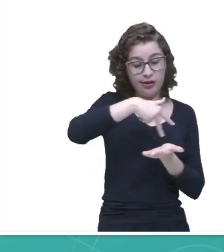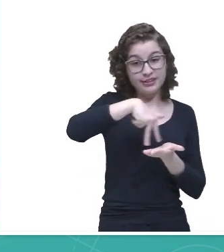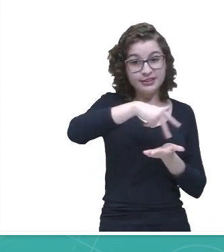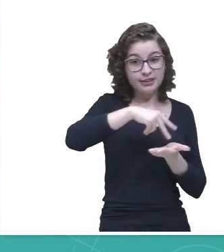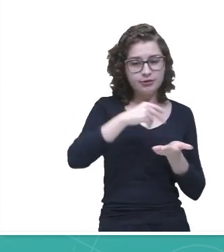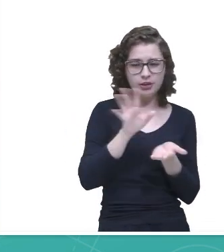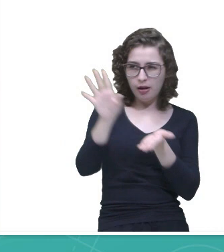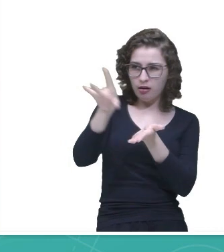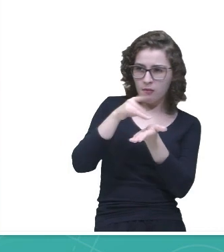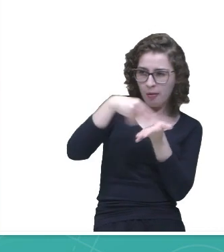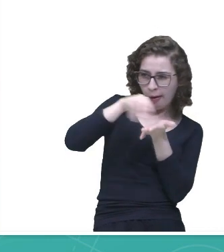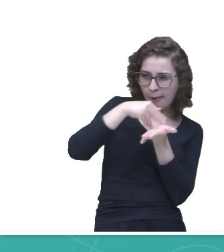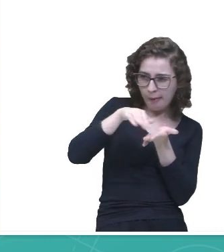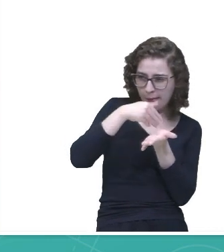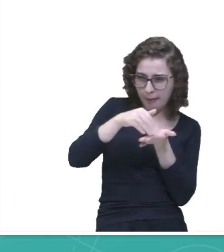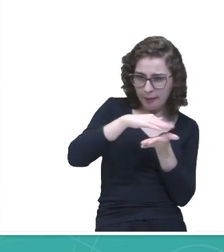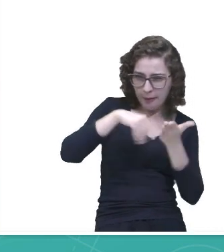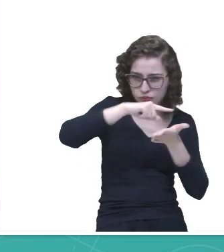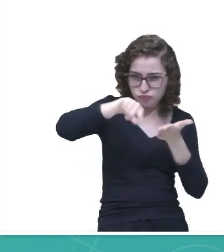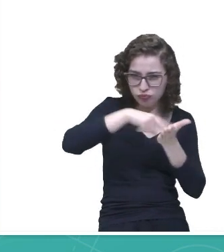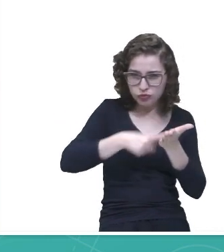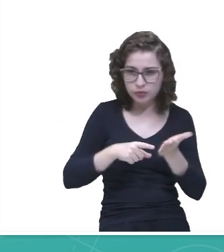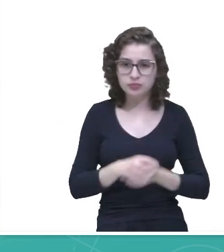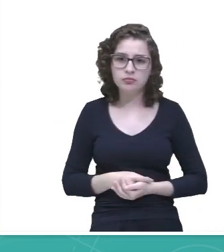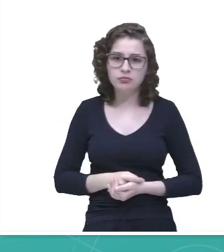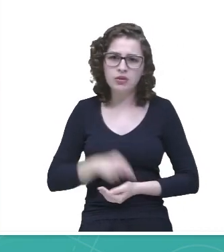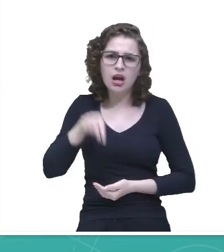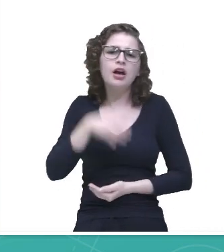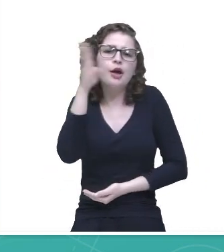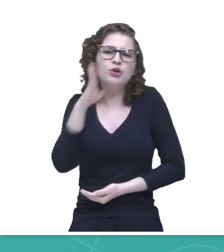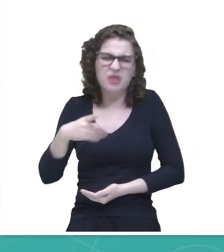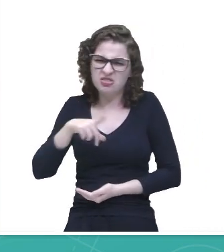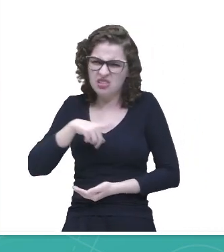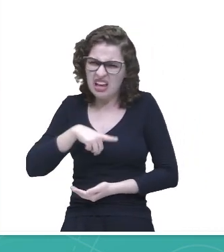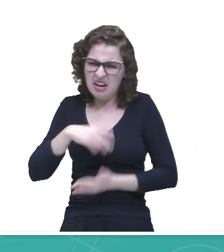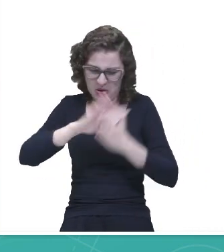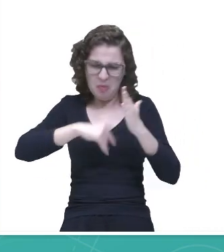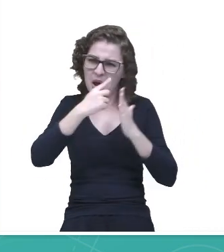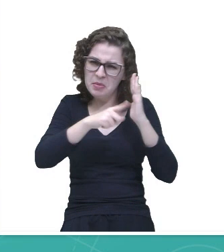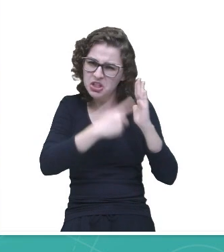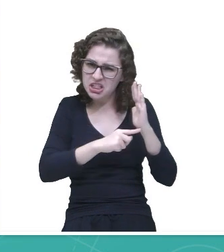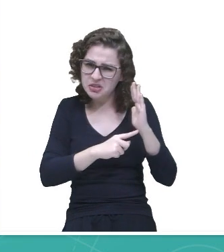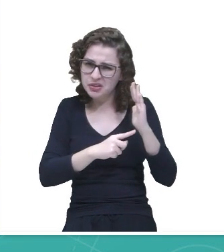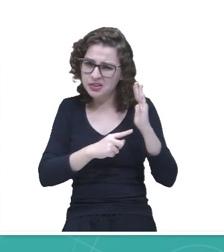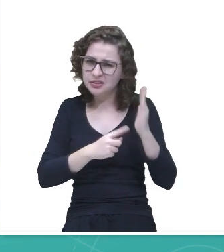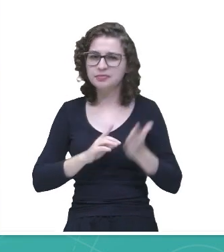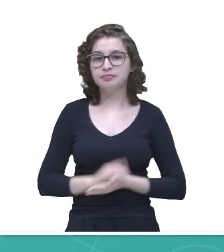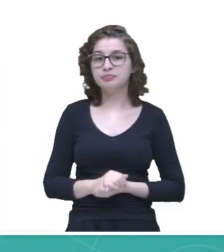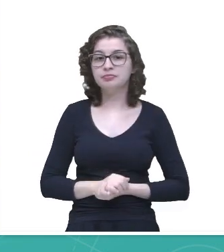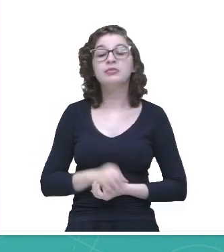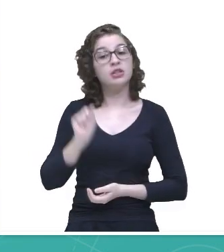Brasil teve o impressionismo? Vamos ver se teve? Então, o impressionismo no Brasil